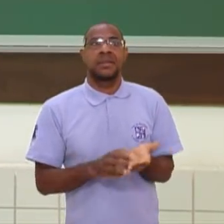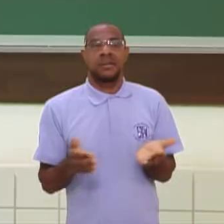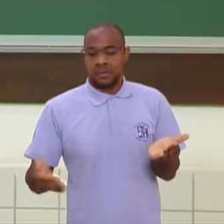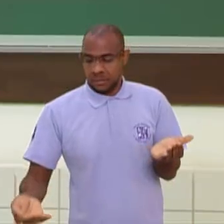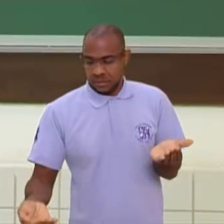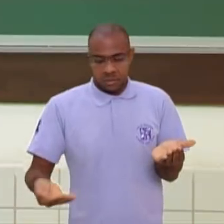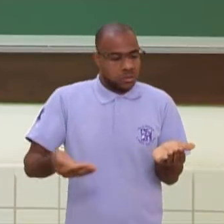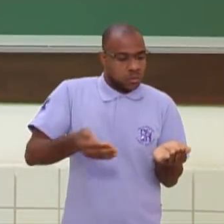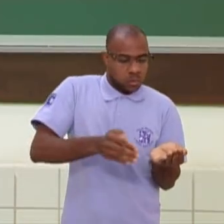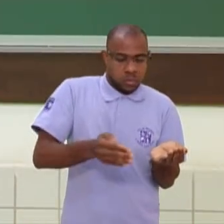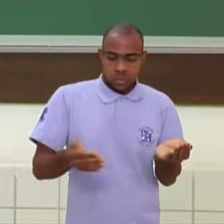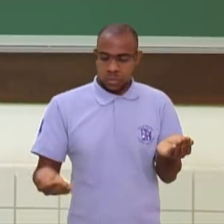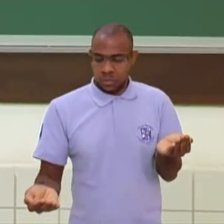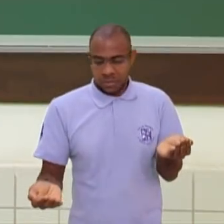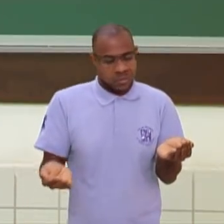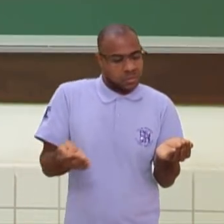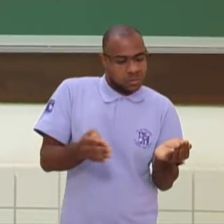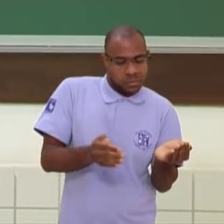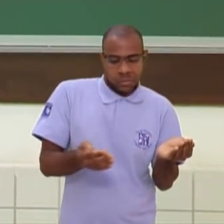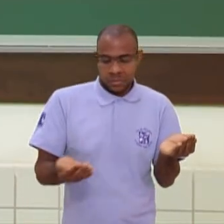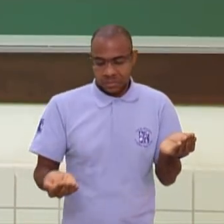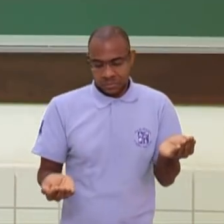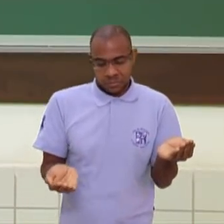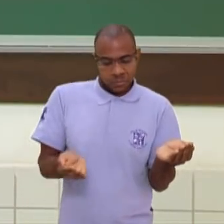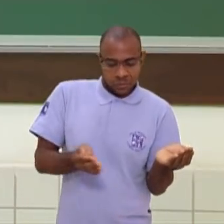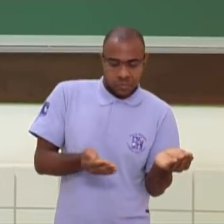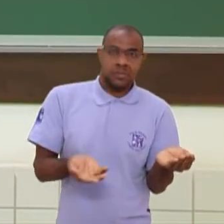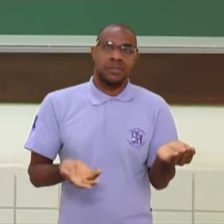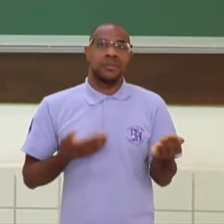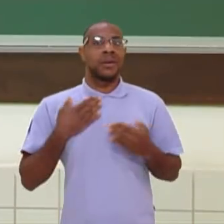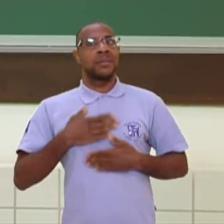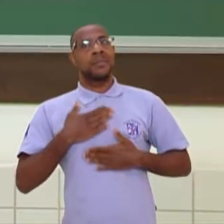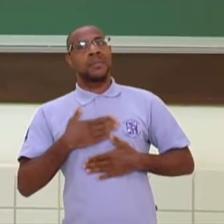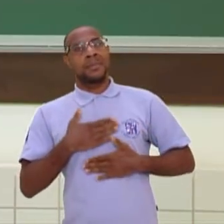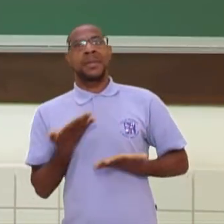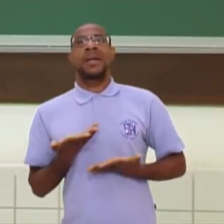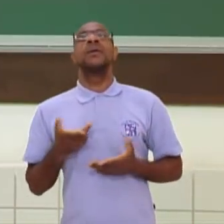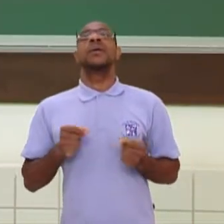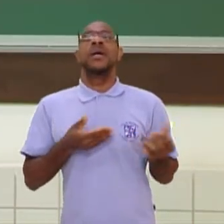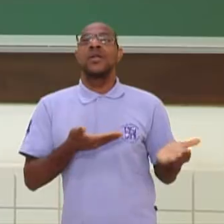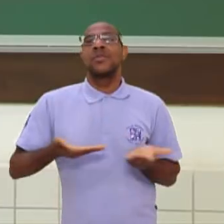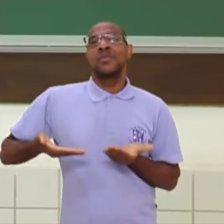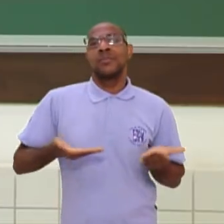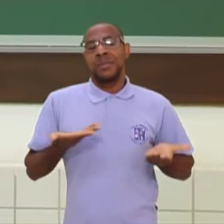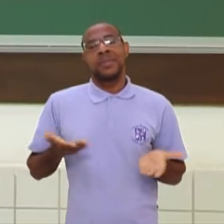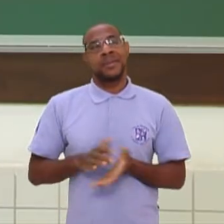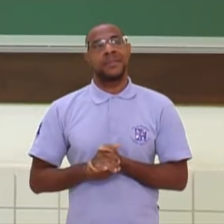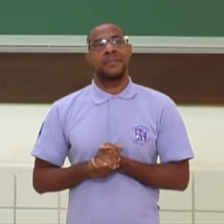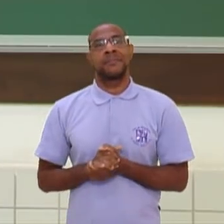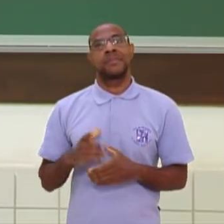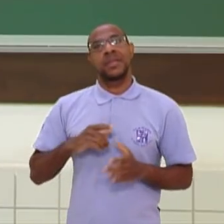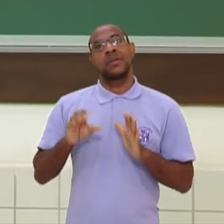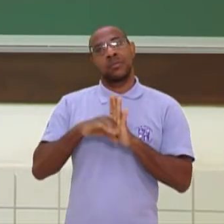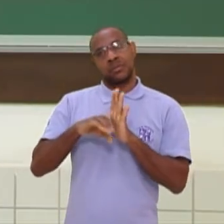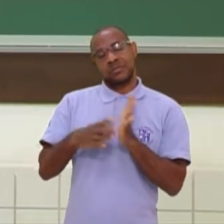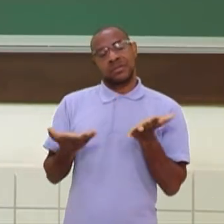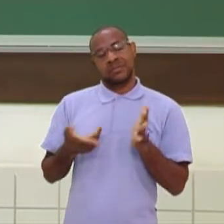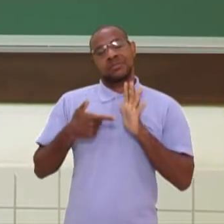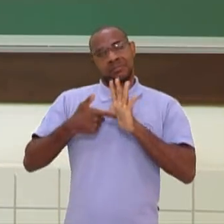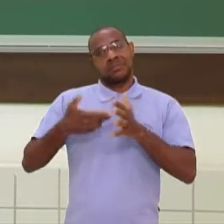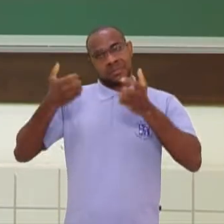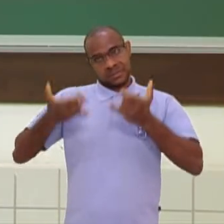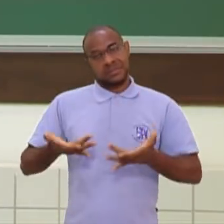água ou direcionando para esse recém-nascido. E aí você vai conseguir dar o banho nessa criança, ok? Então temos esse conceito que a gente consegue estar